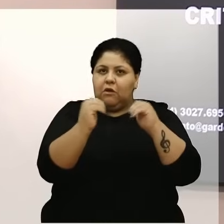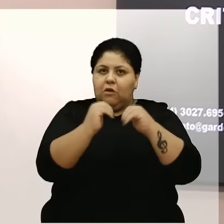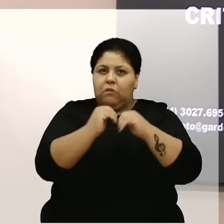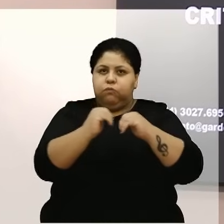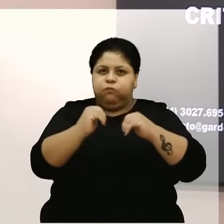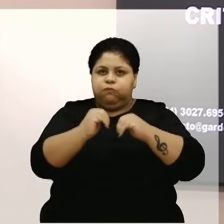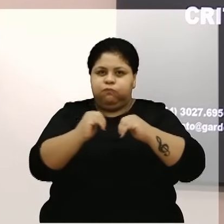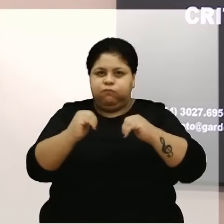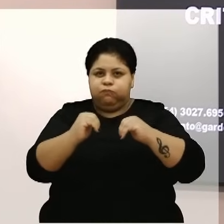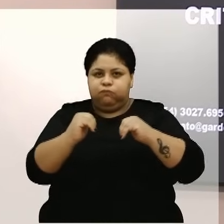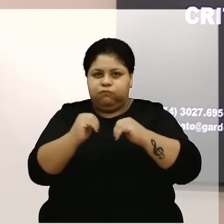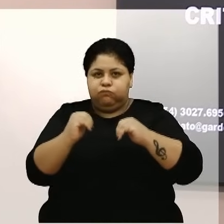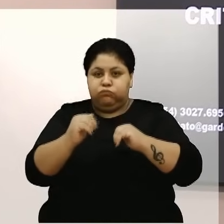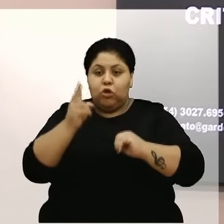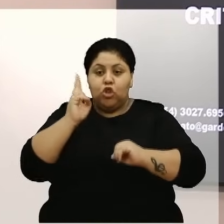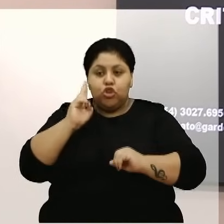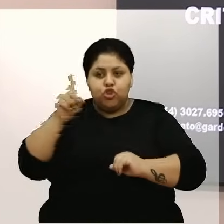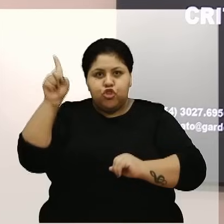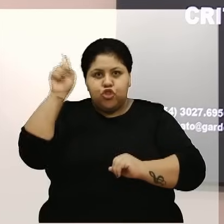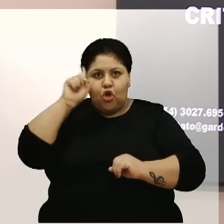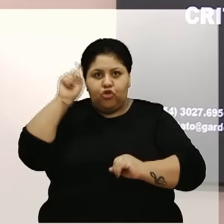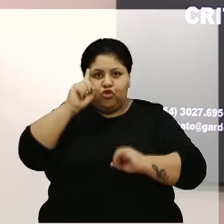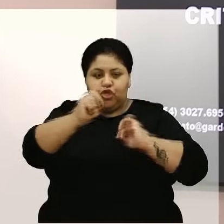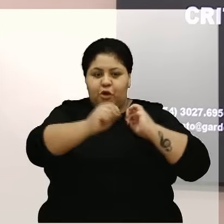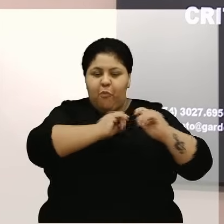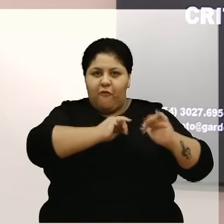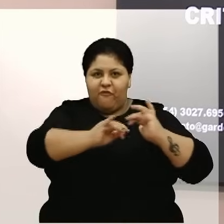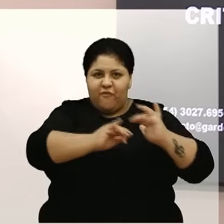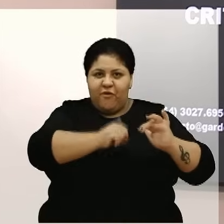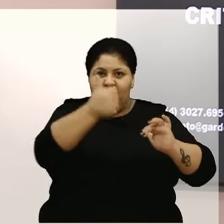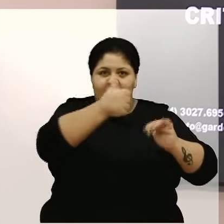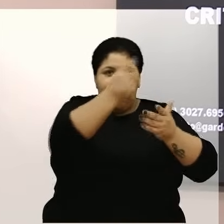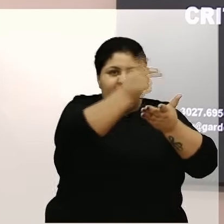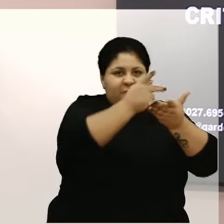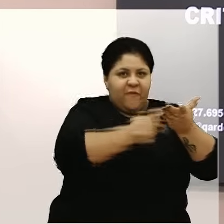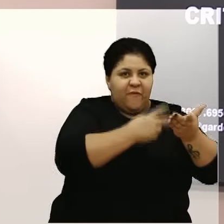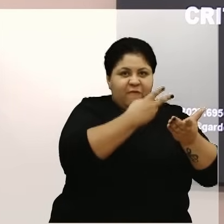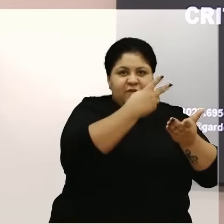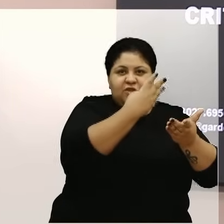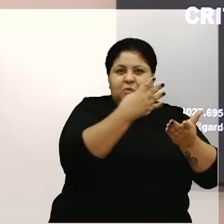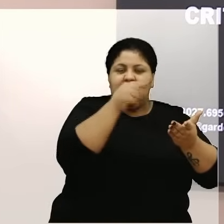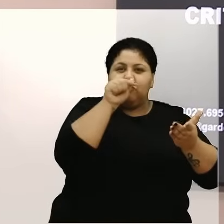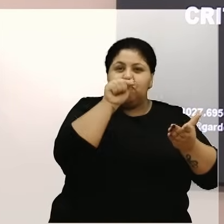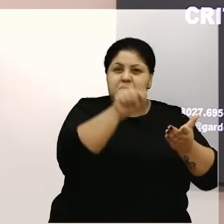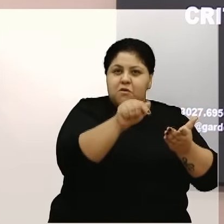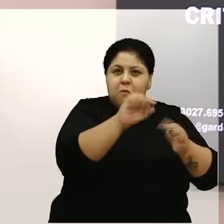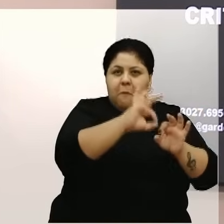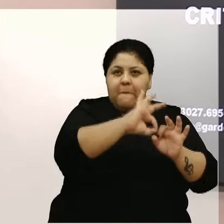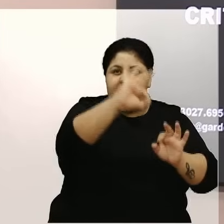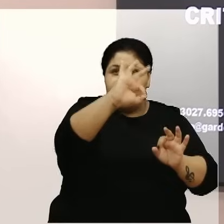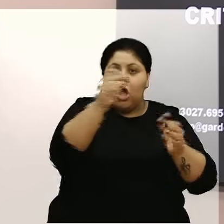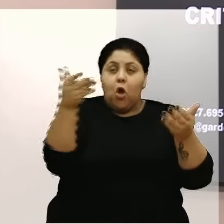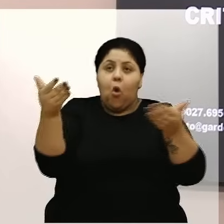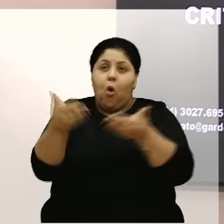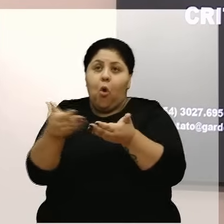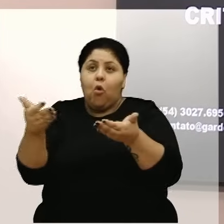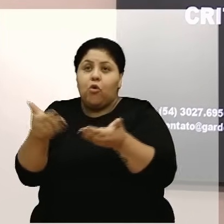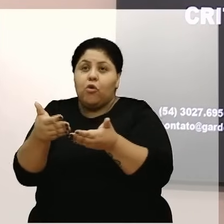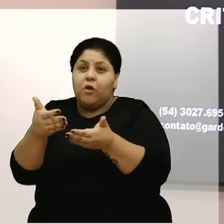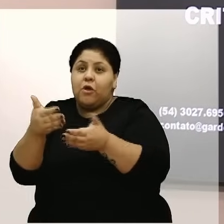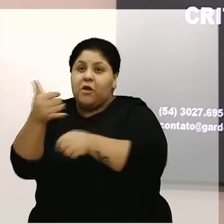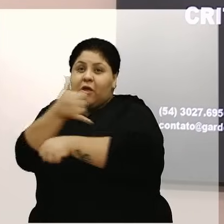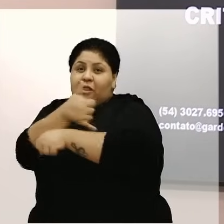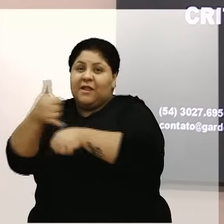dia a gente tem movimento. Quando a gente fez o primeiro mapeamento, eram 24 mil metros, isso dá 2,5 hectares. Hoje nós já estamos passando de